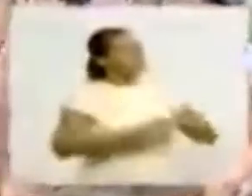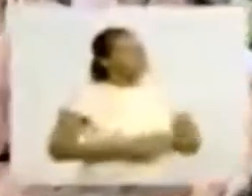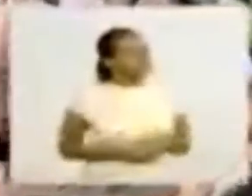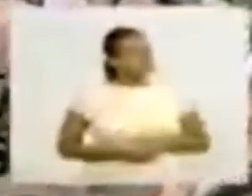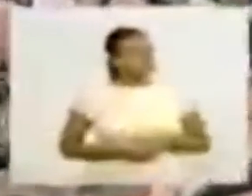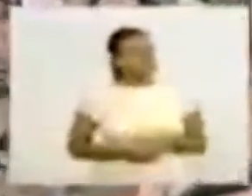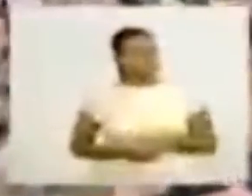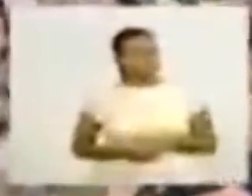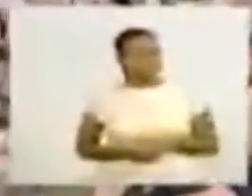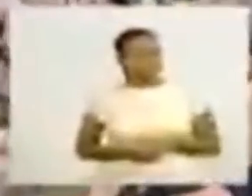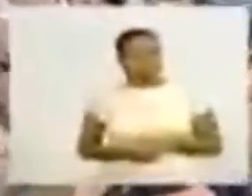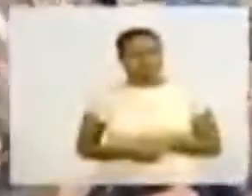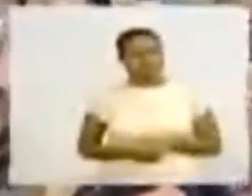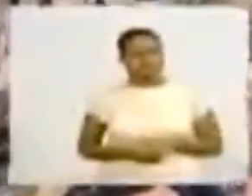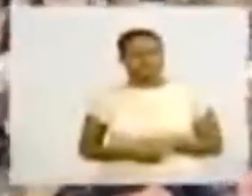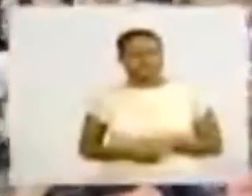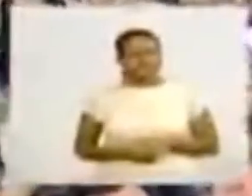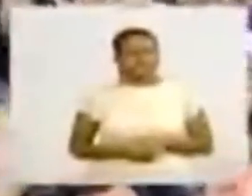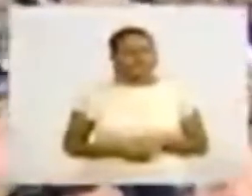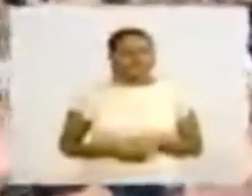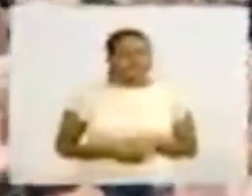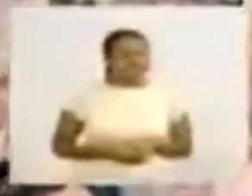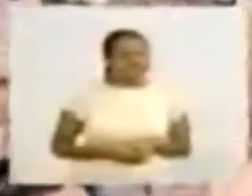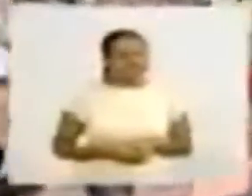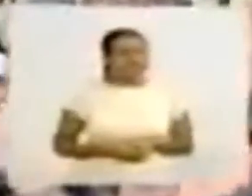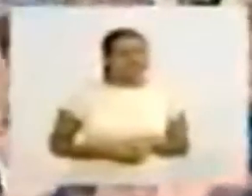Receber a sua misericórdia. E quero ser, por onde for,